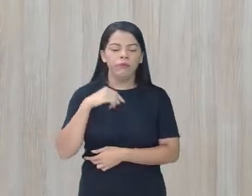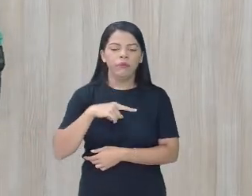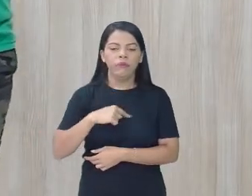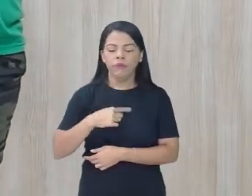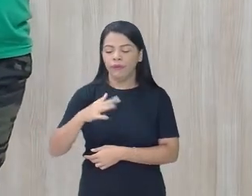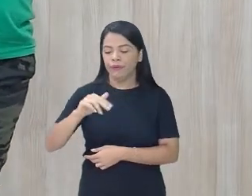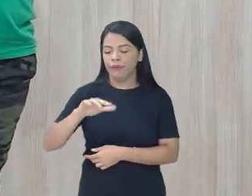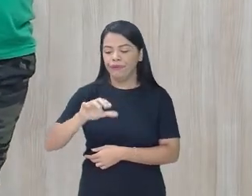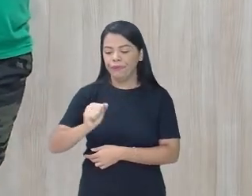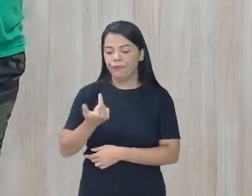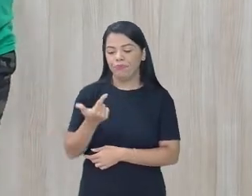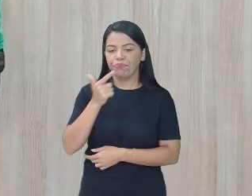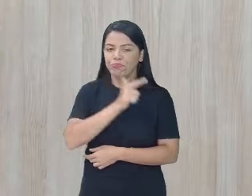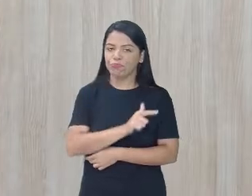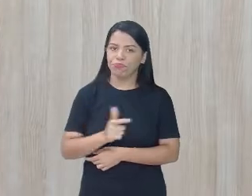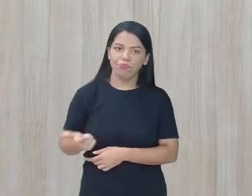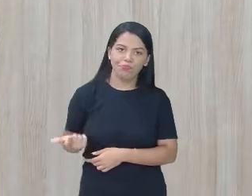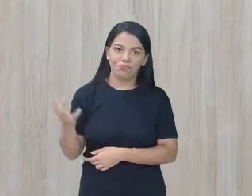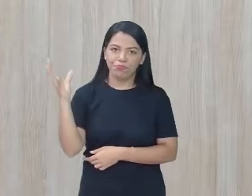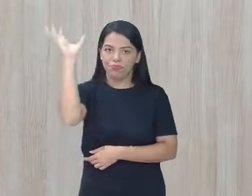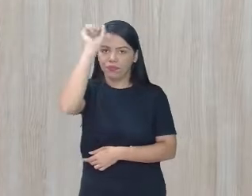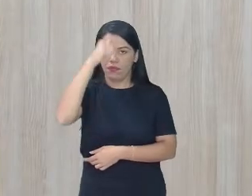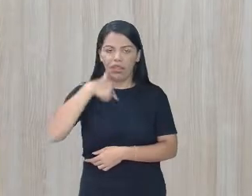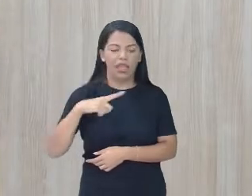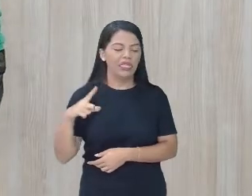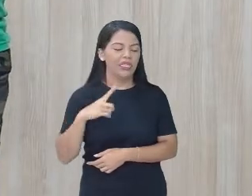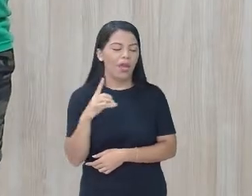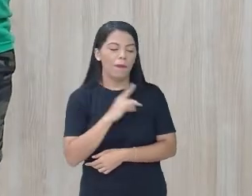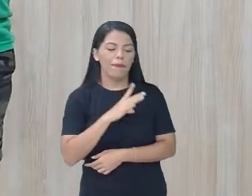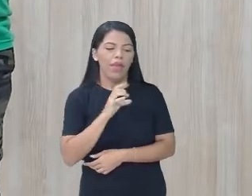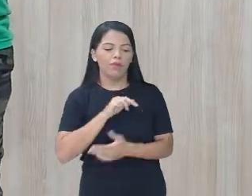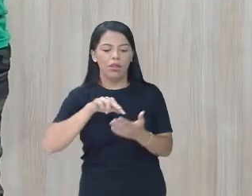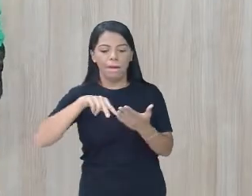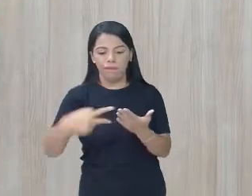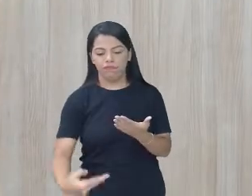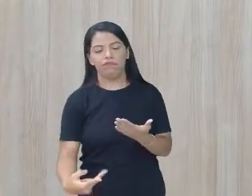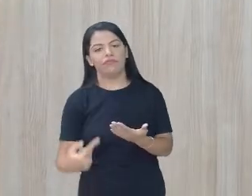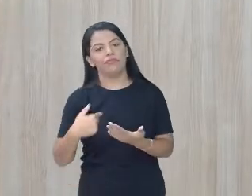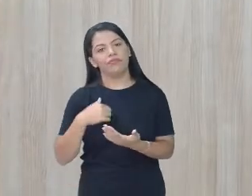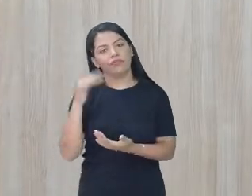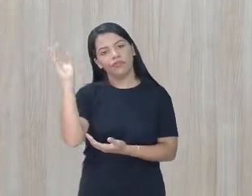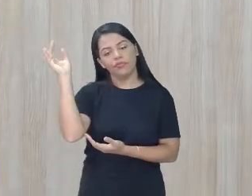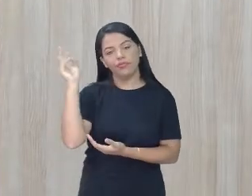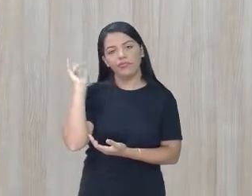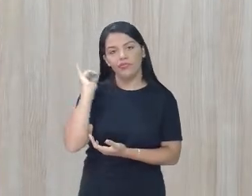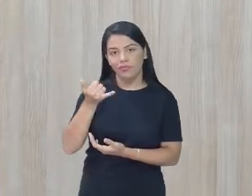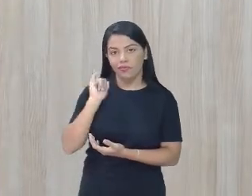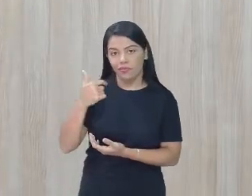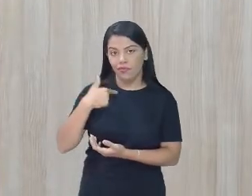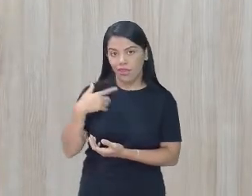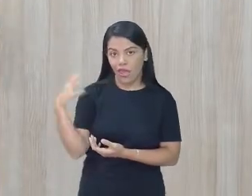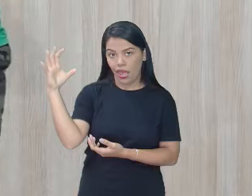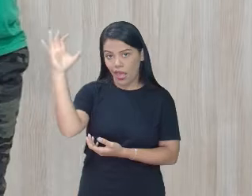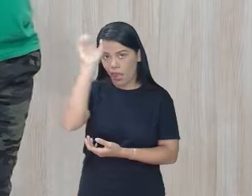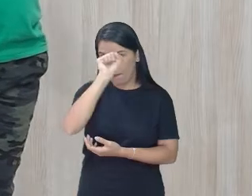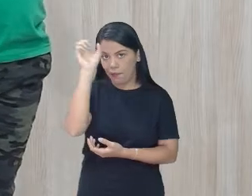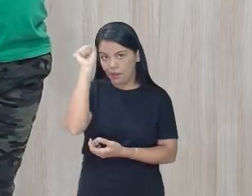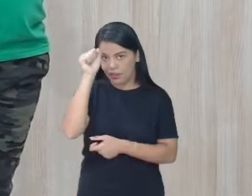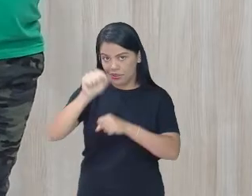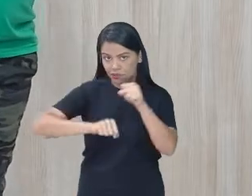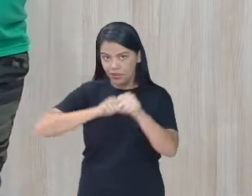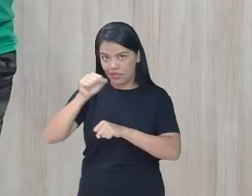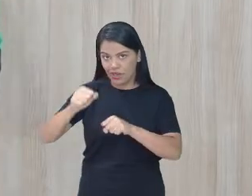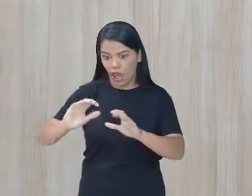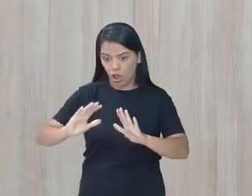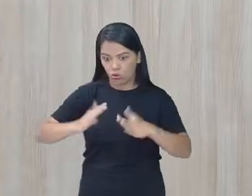levar um estouro, né? Bicicleta, assim, eu contar até uma história aqui. Eu aprendi a andar de bicicleta no susto. Foi mesmo?